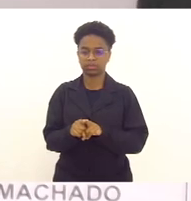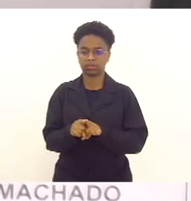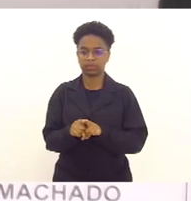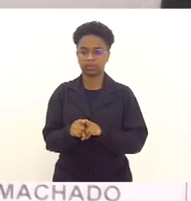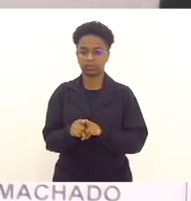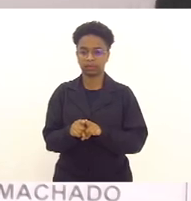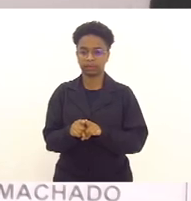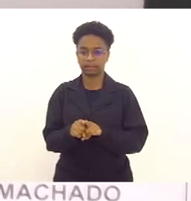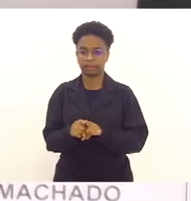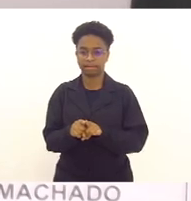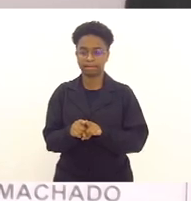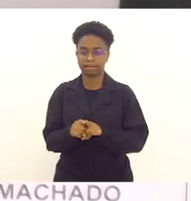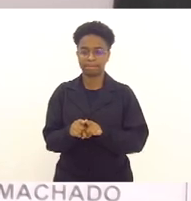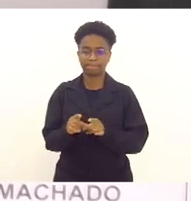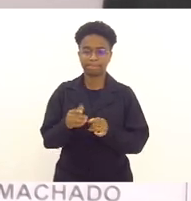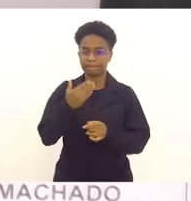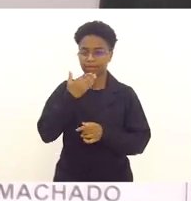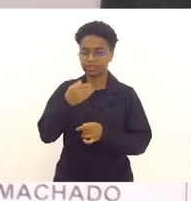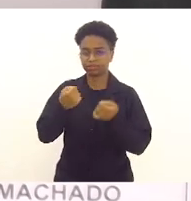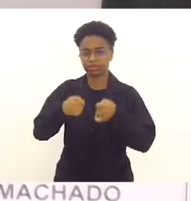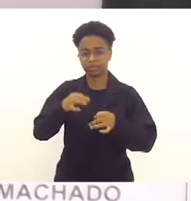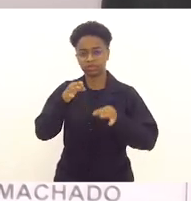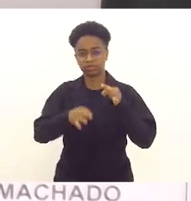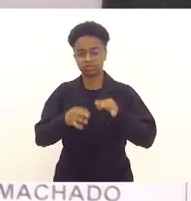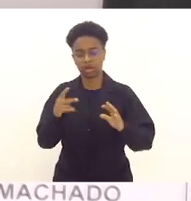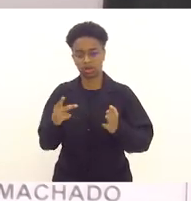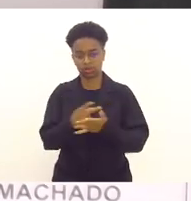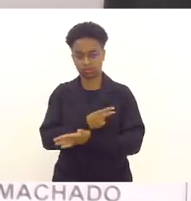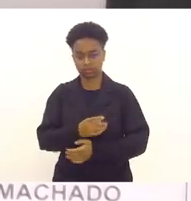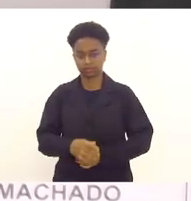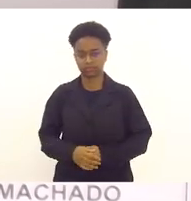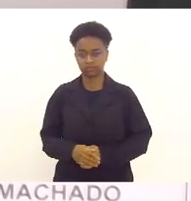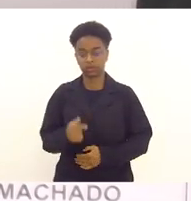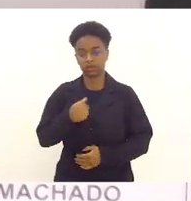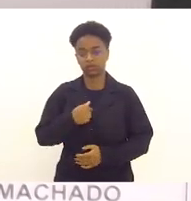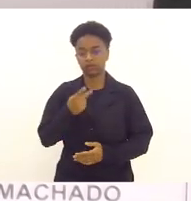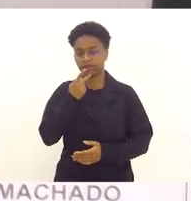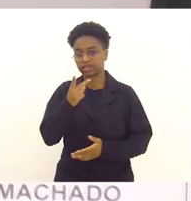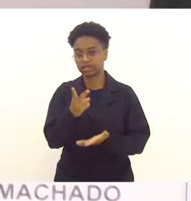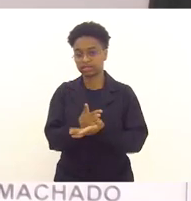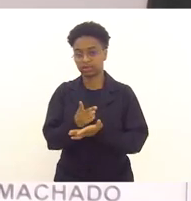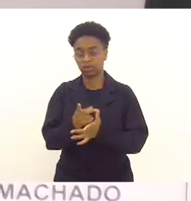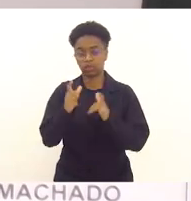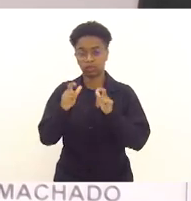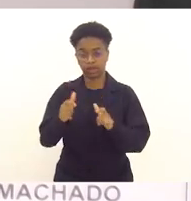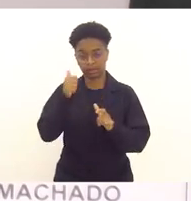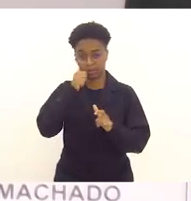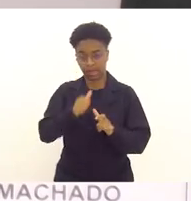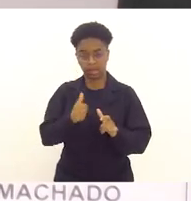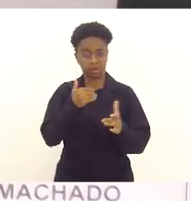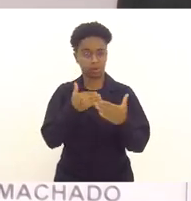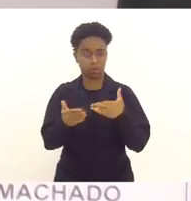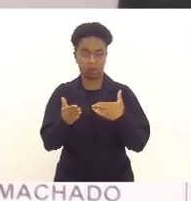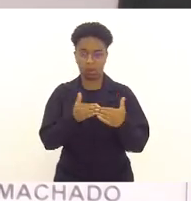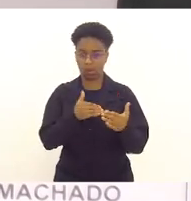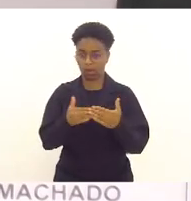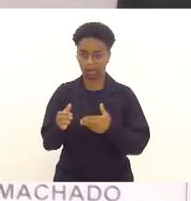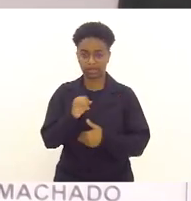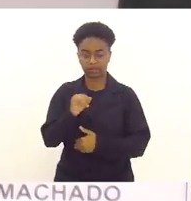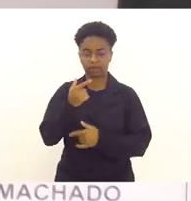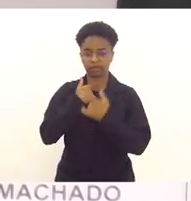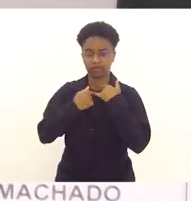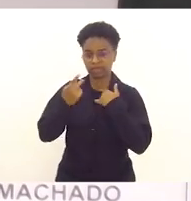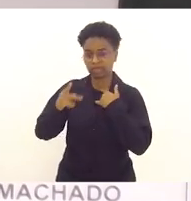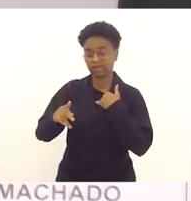a elas ser ajudadas a justiça necessária Sempre falei que o lugar de mulher onde ela quiser e já